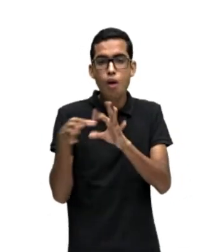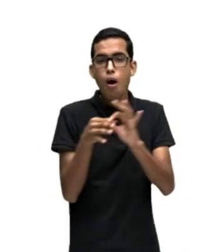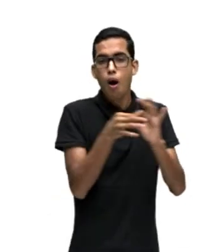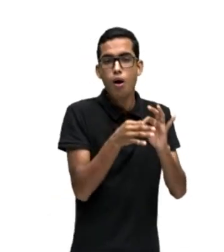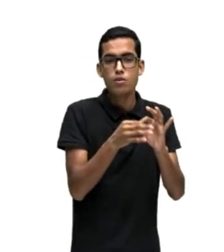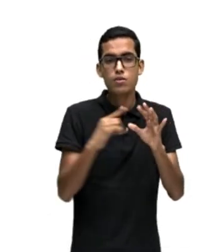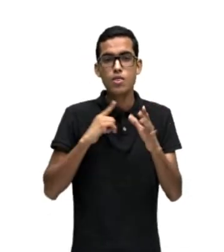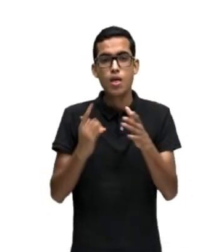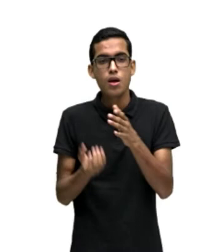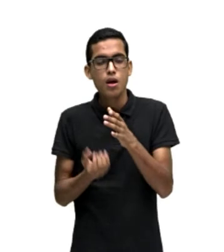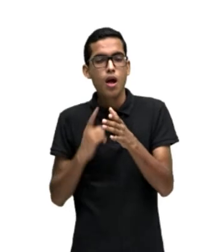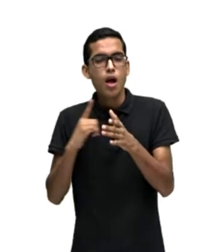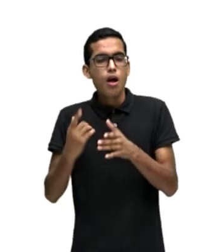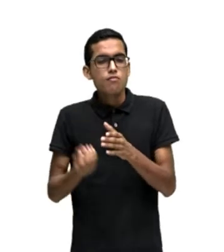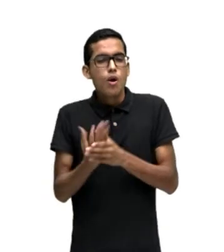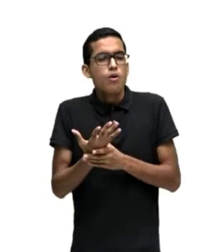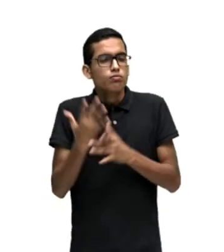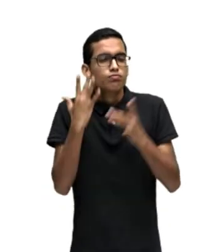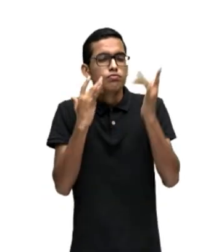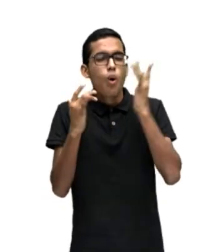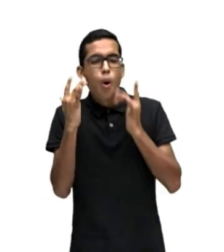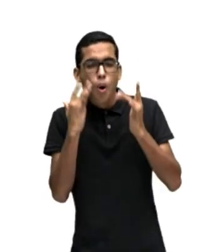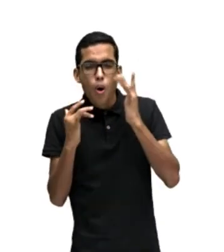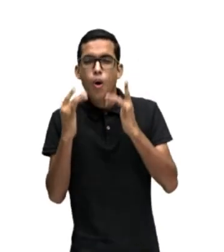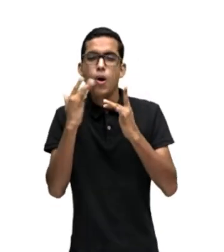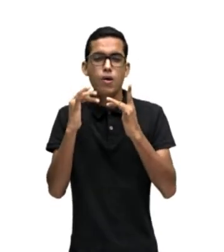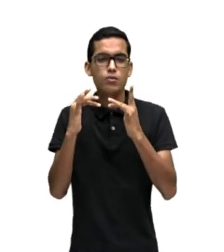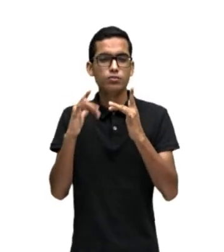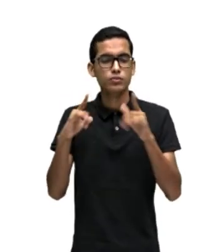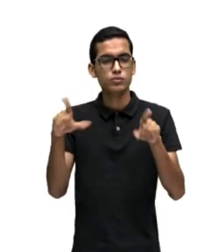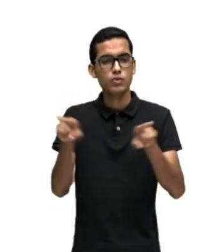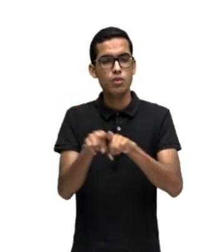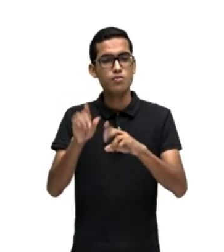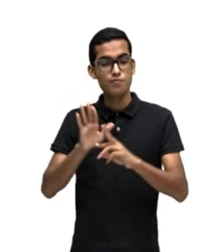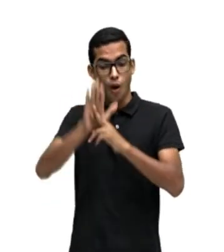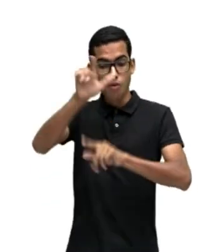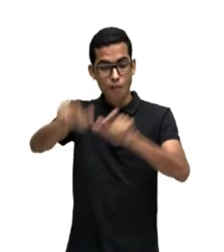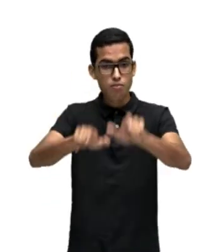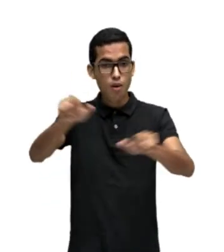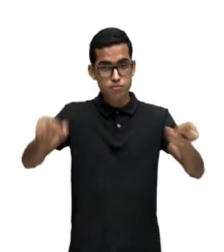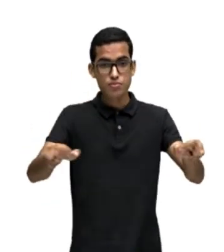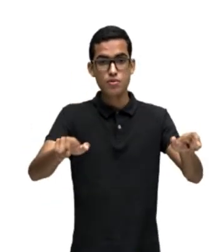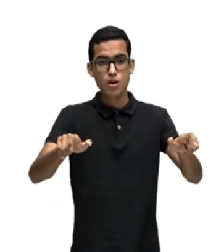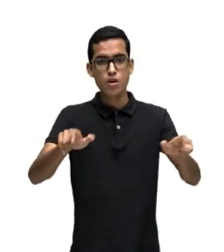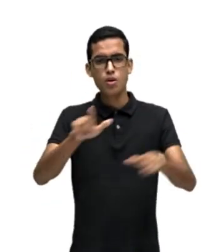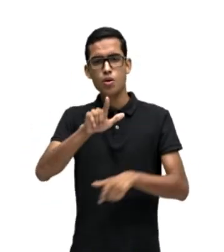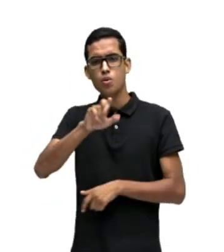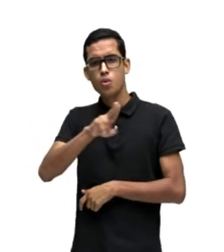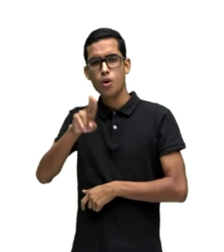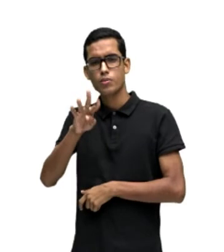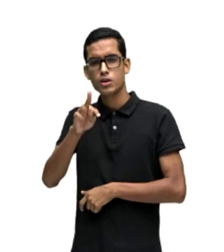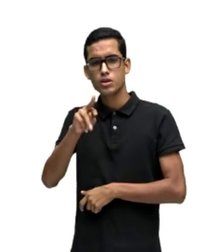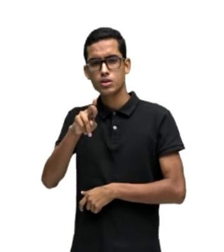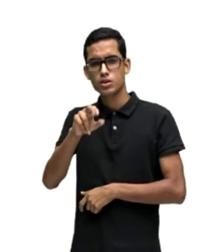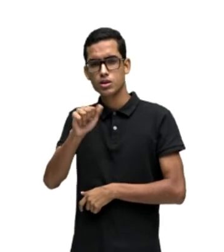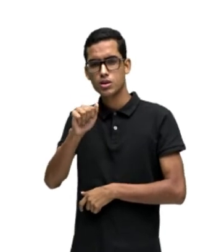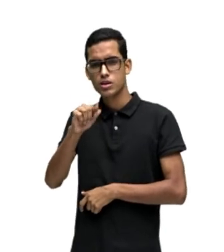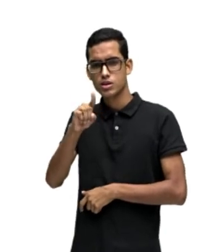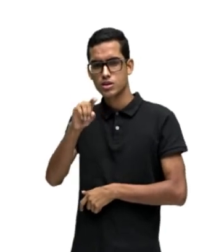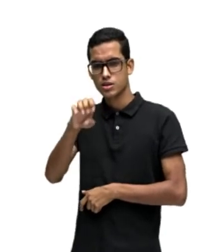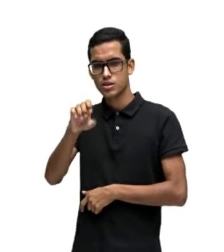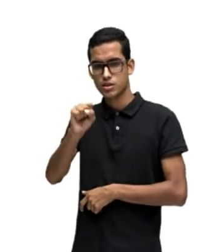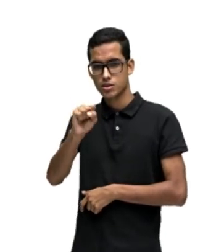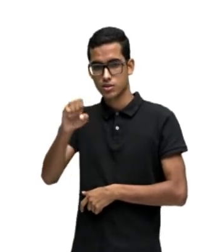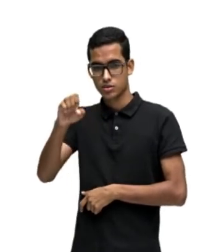arte teatral, da representação de personagens, chamados de tríade essencial. Para que o